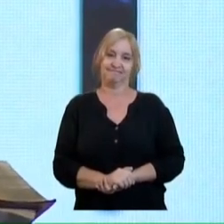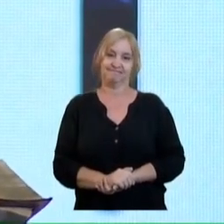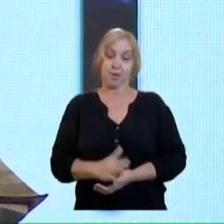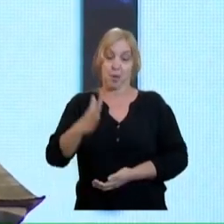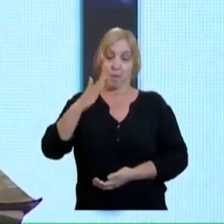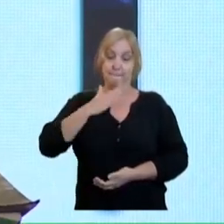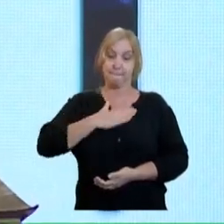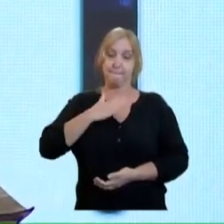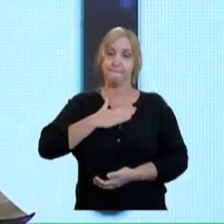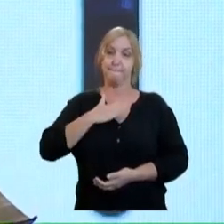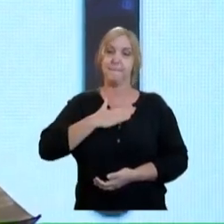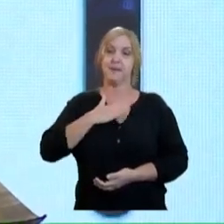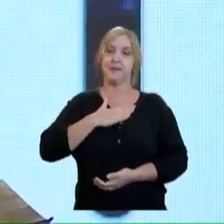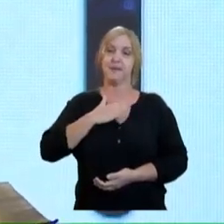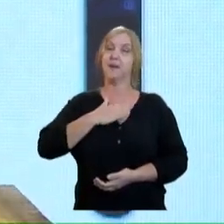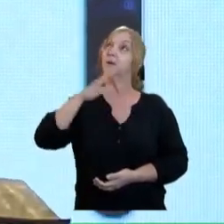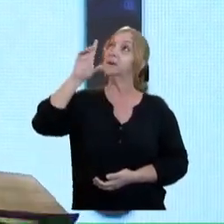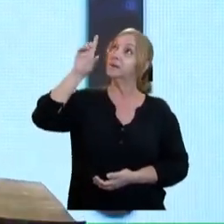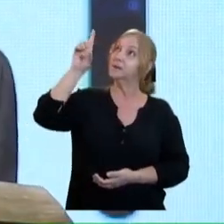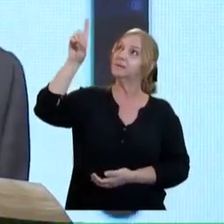O meu Deus.